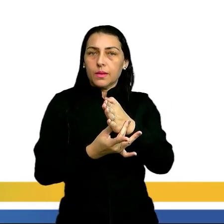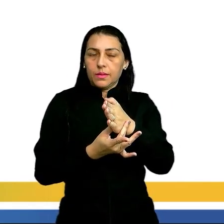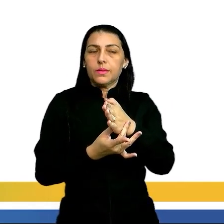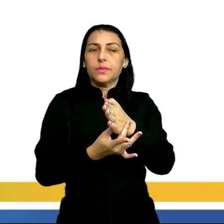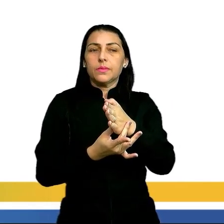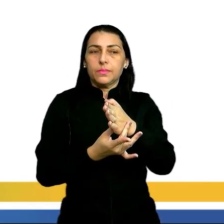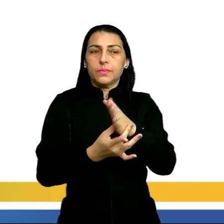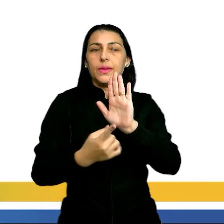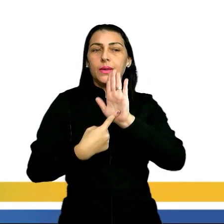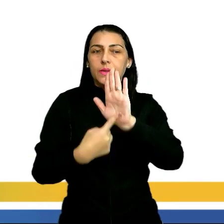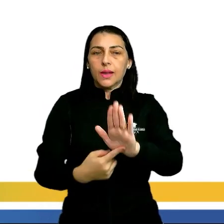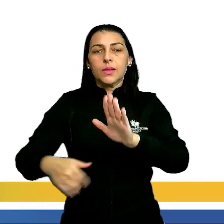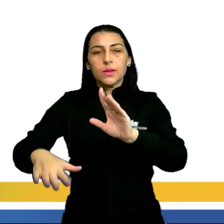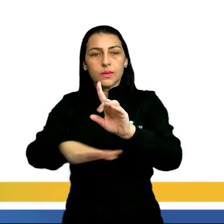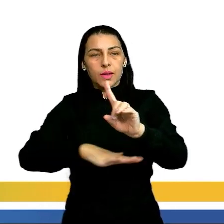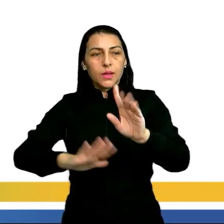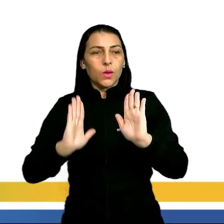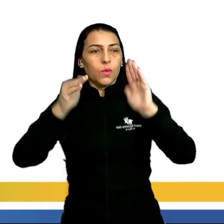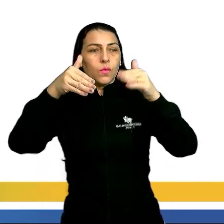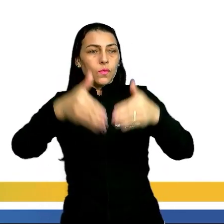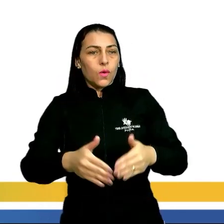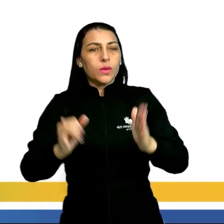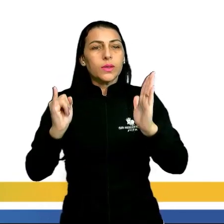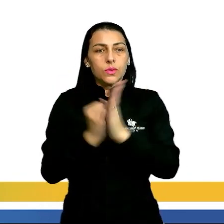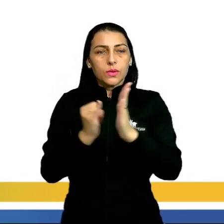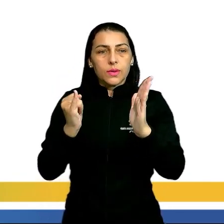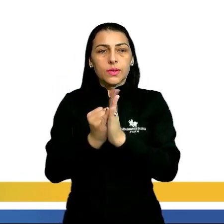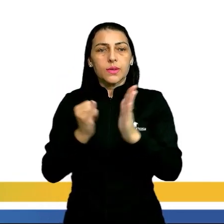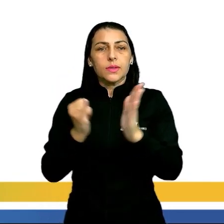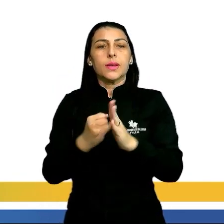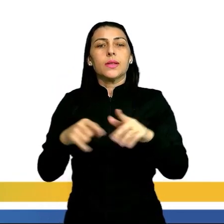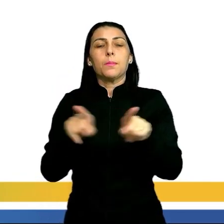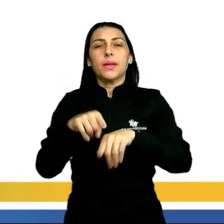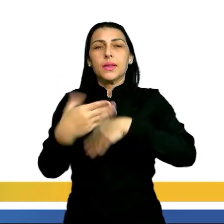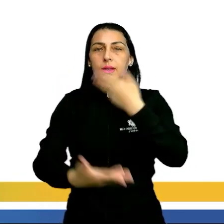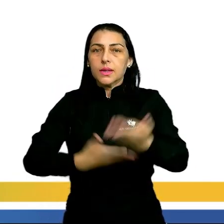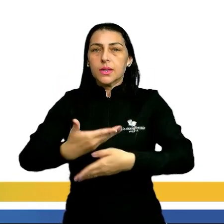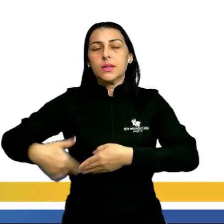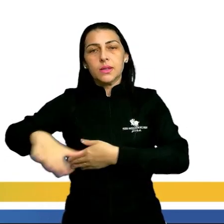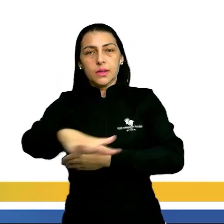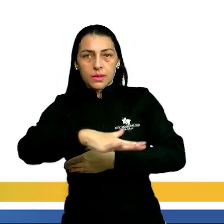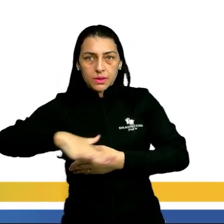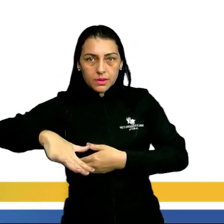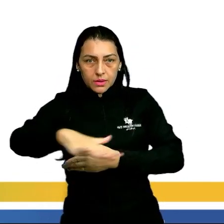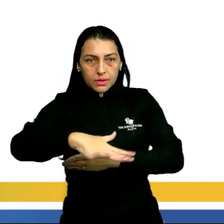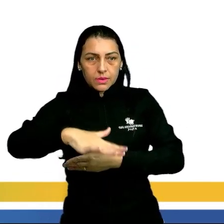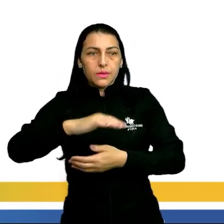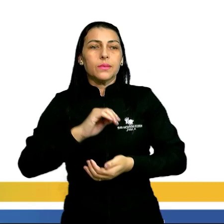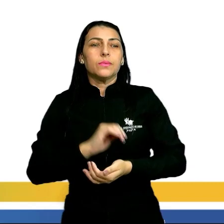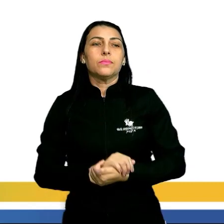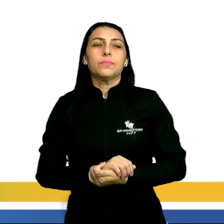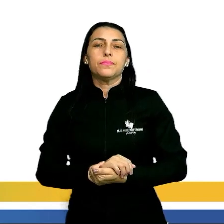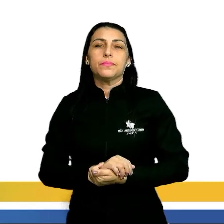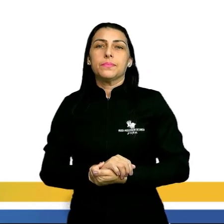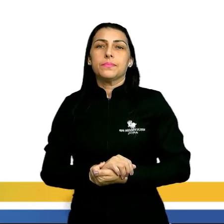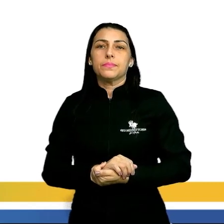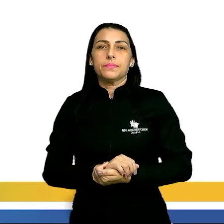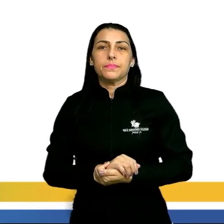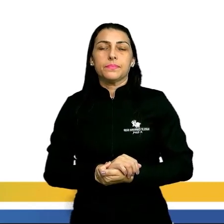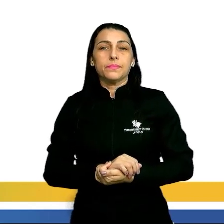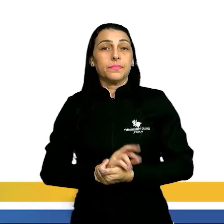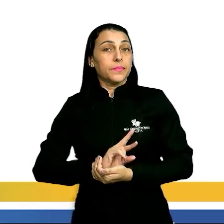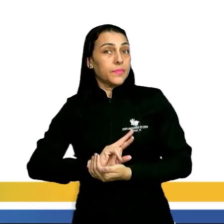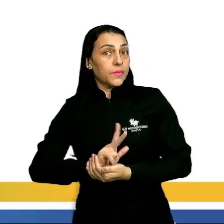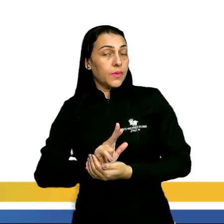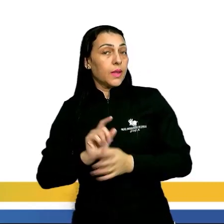do realismo, retrata a sociedade com foco nas instituições e na hipocrisia das relações sociais. Não é assim